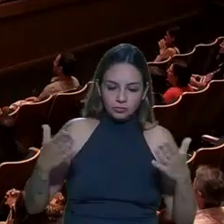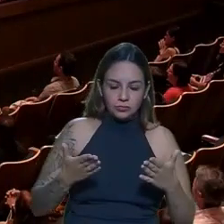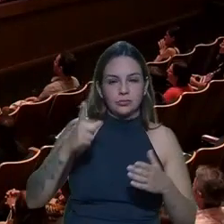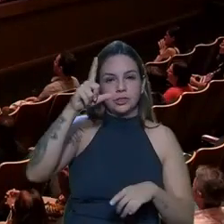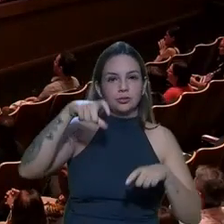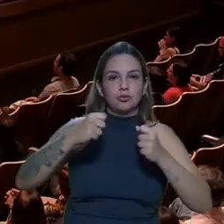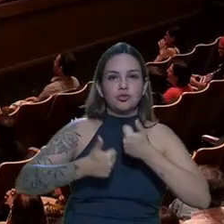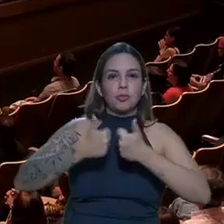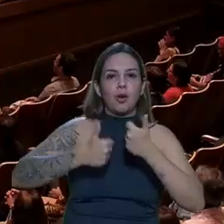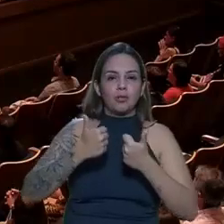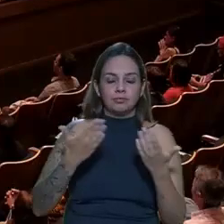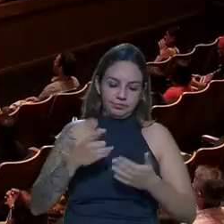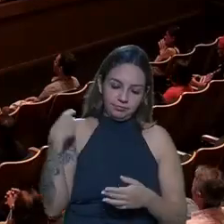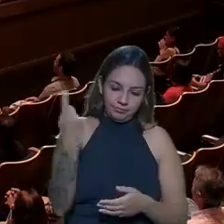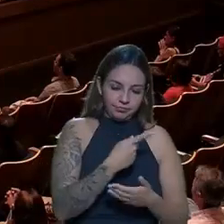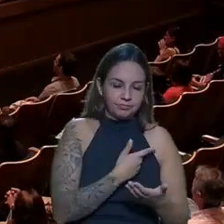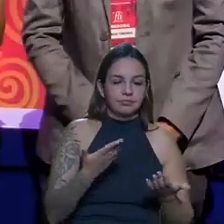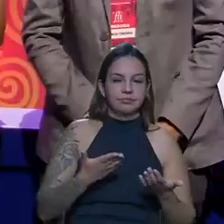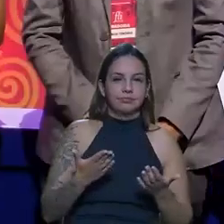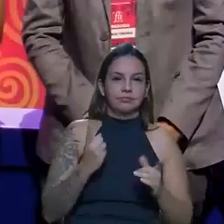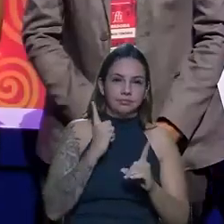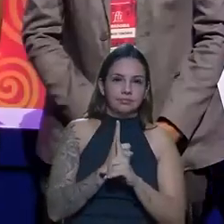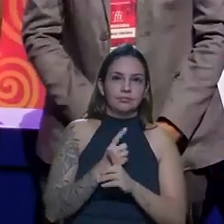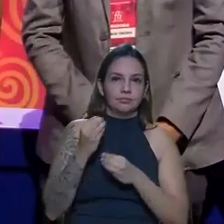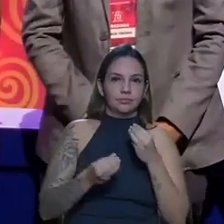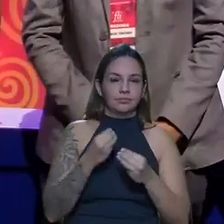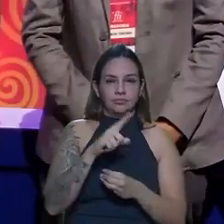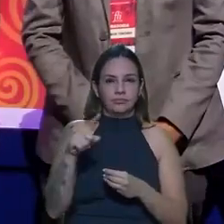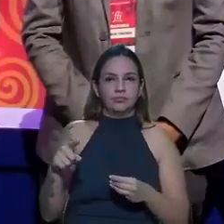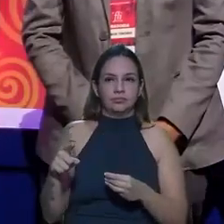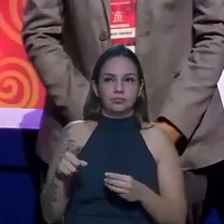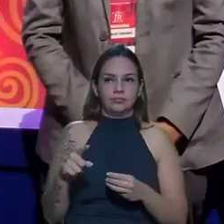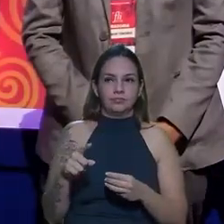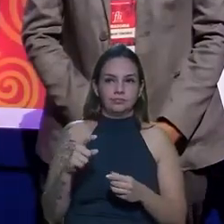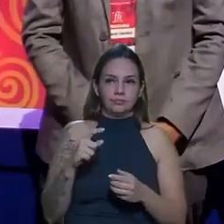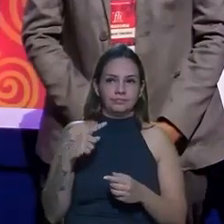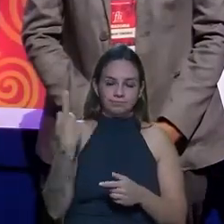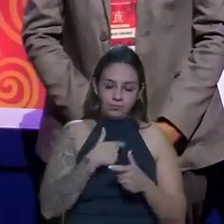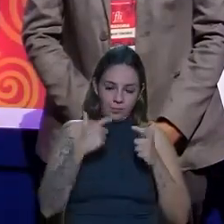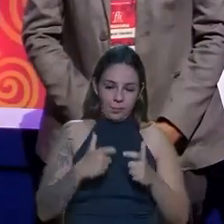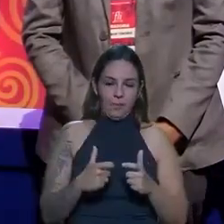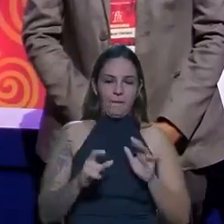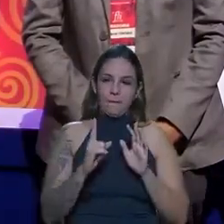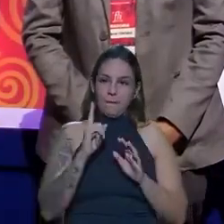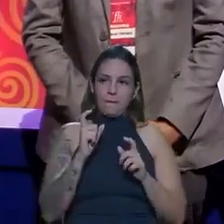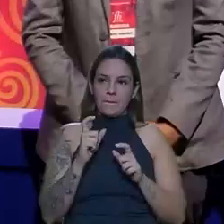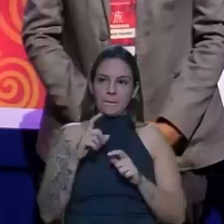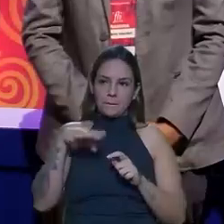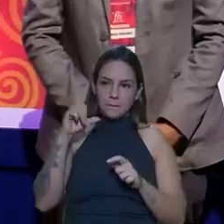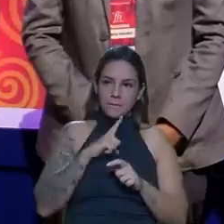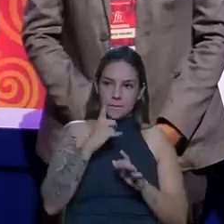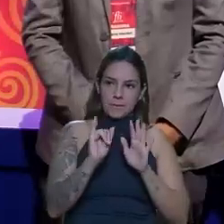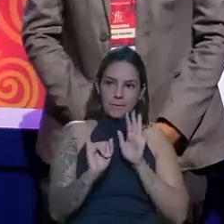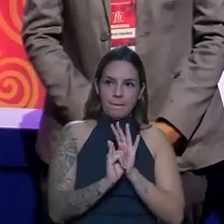hoje, agora aqui, um cenário que a gente identifica como aquele cenário que bate forte, aquele ambiente onde houve